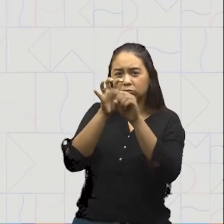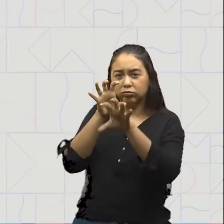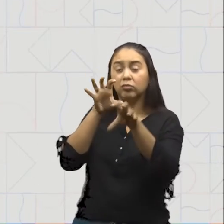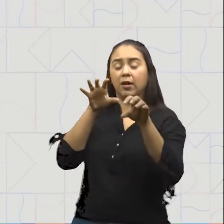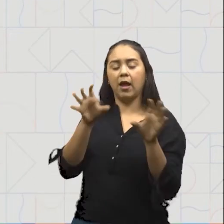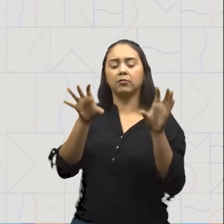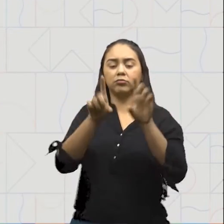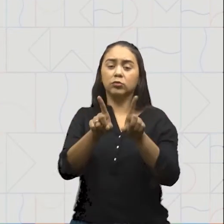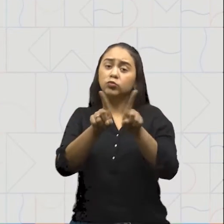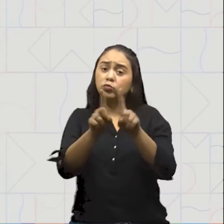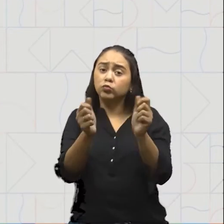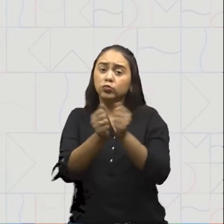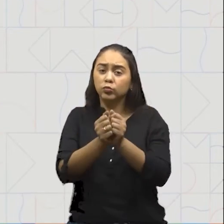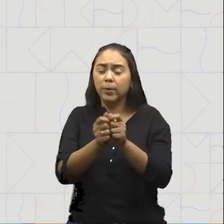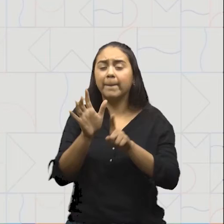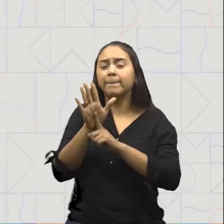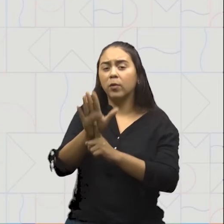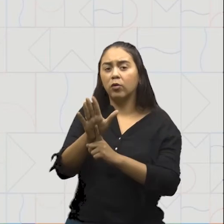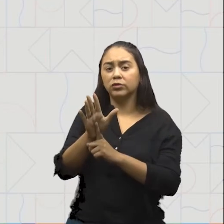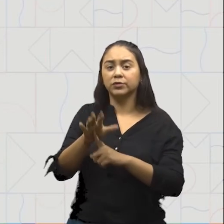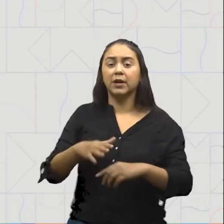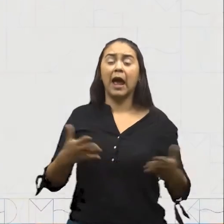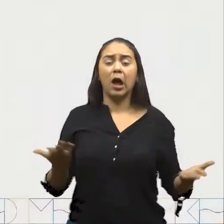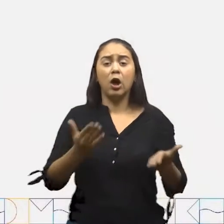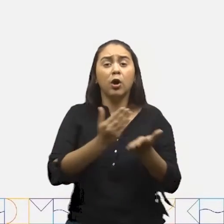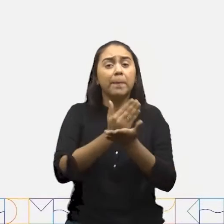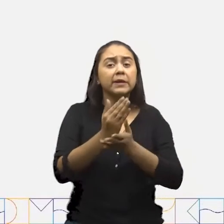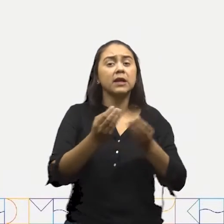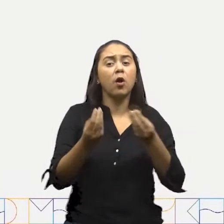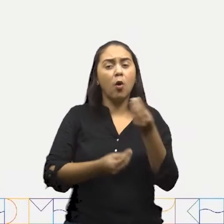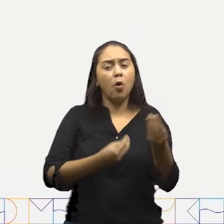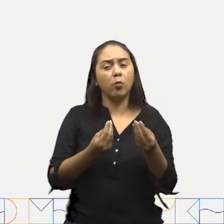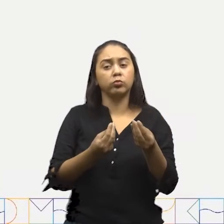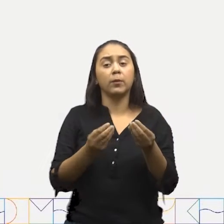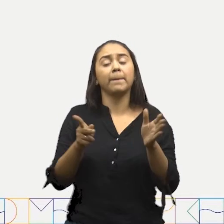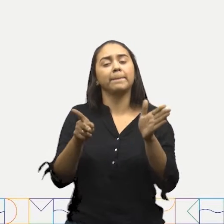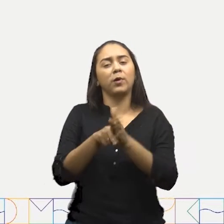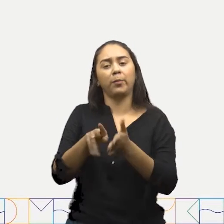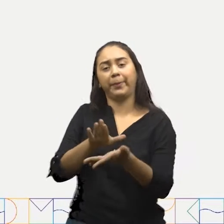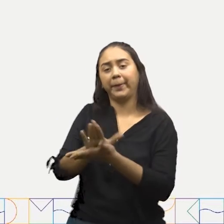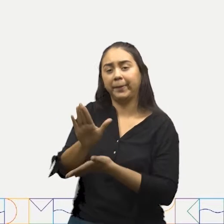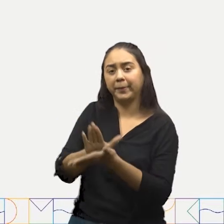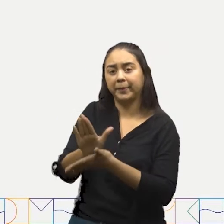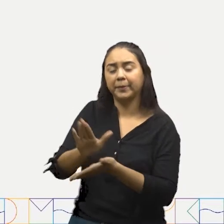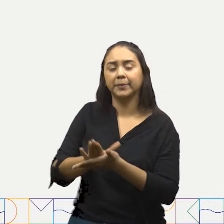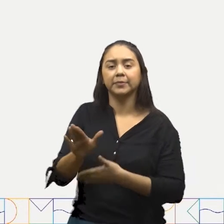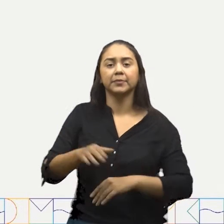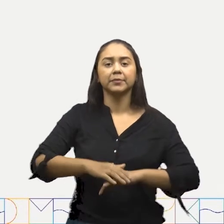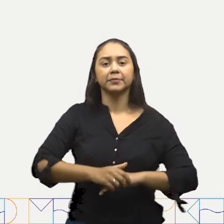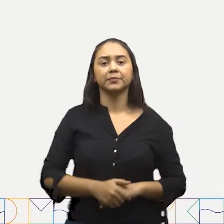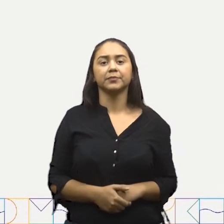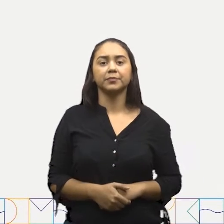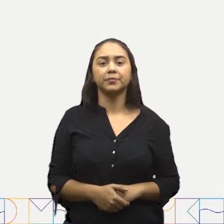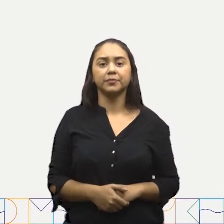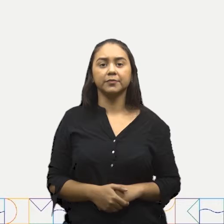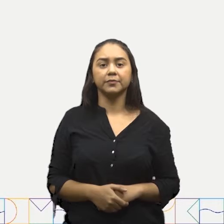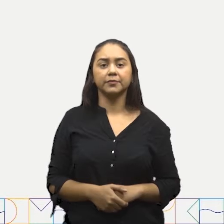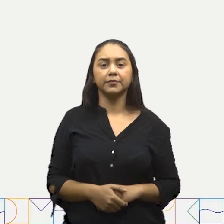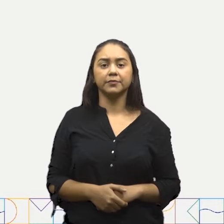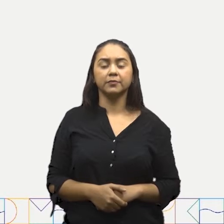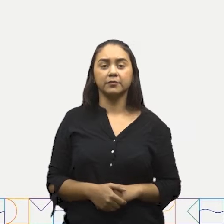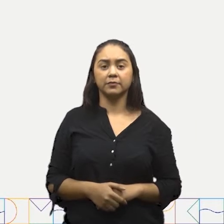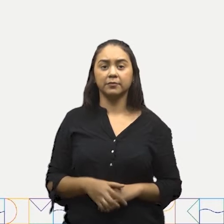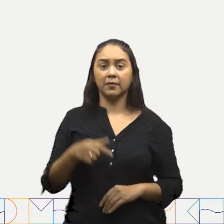visualizá-la primeiramente em formato de jornal impresso. Jornal adicional. A descoberta de um artista na escola.